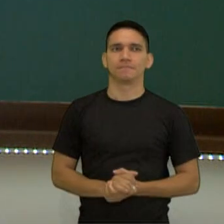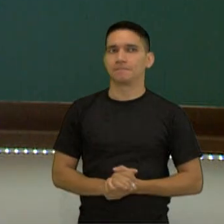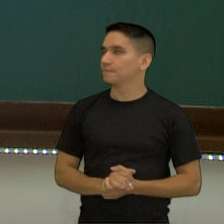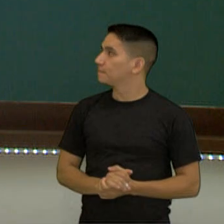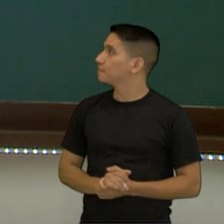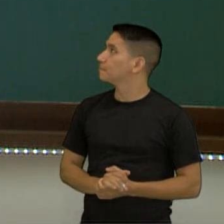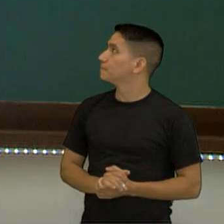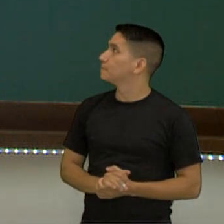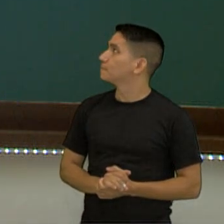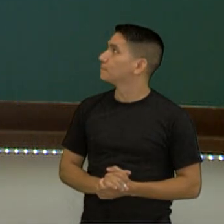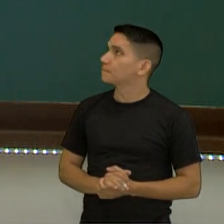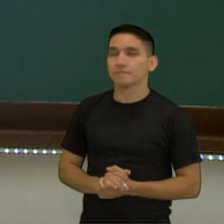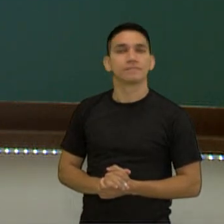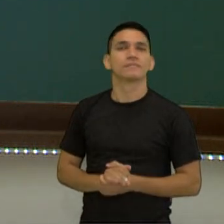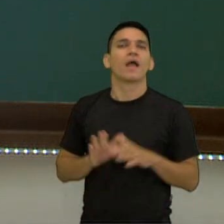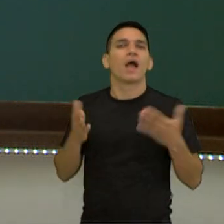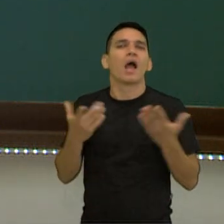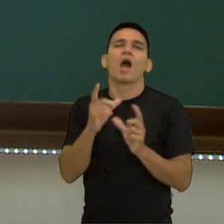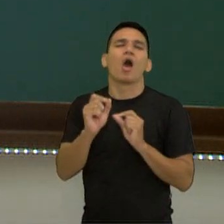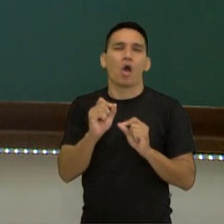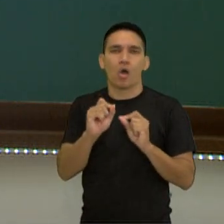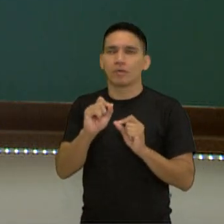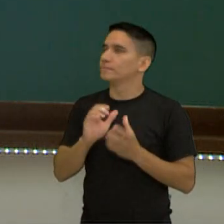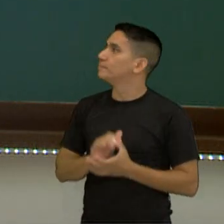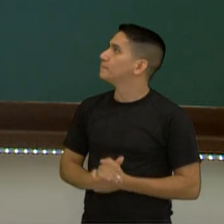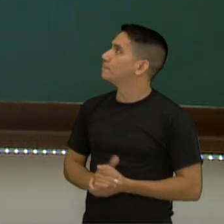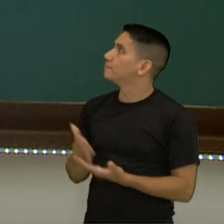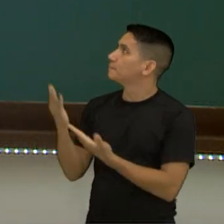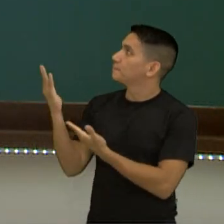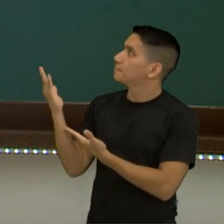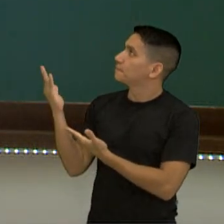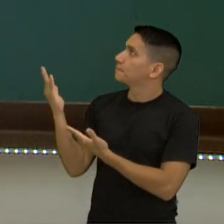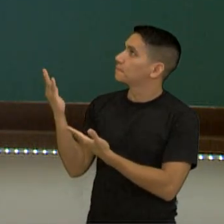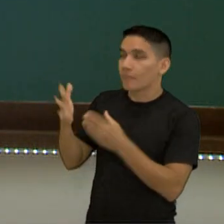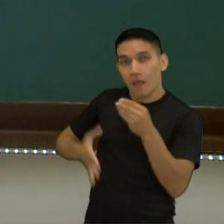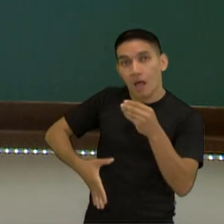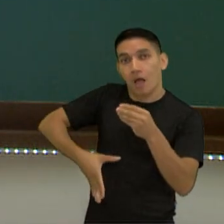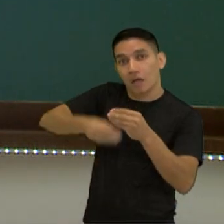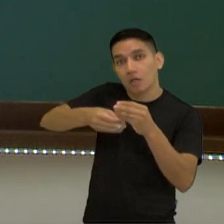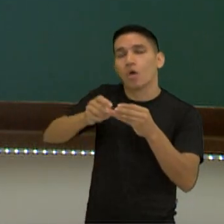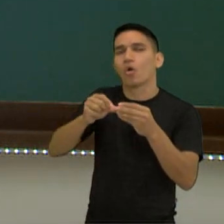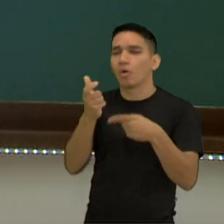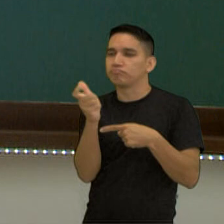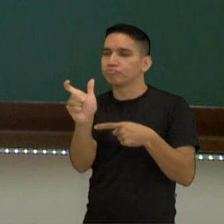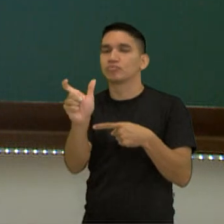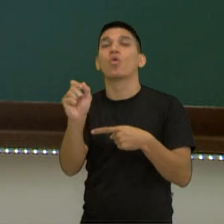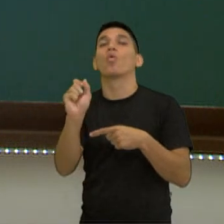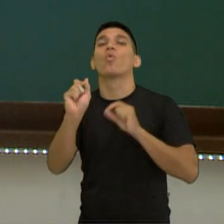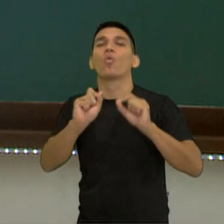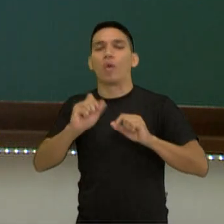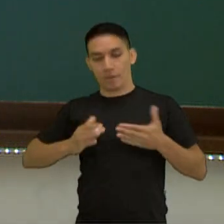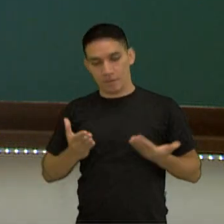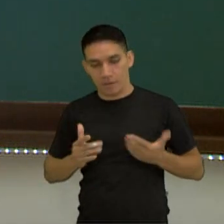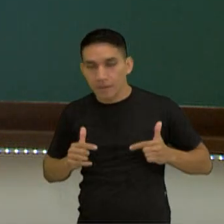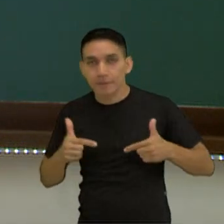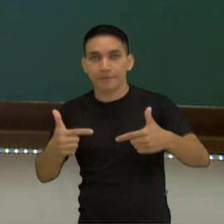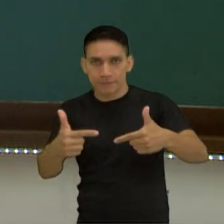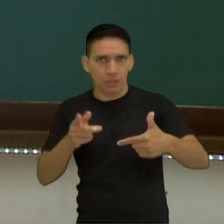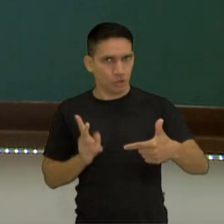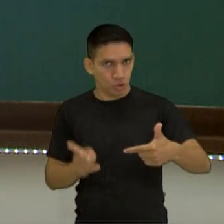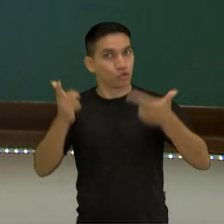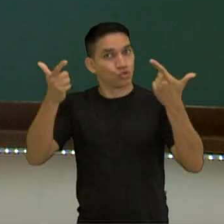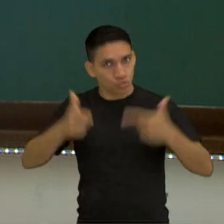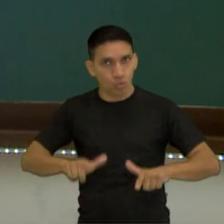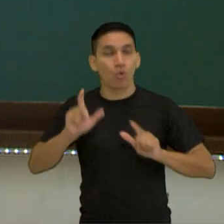Ok? Agora, complete the sentences with present continuous. Novamente, nós vamos utilizar a estrutura de presente